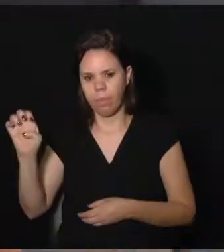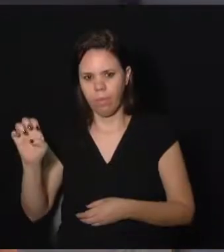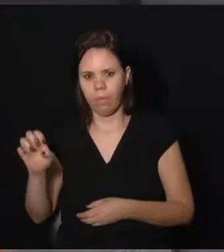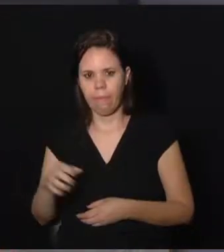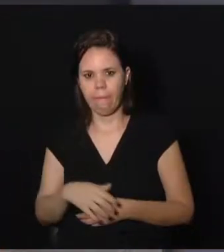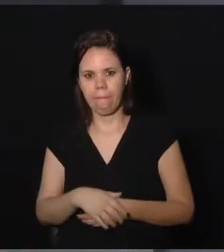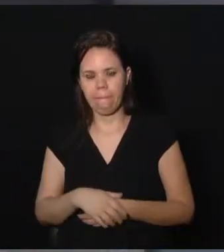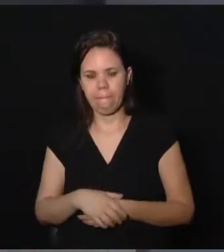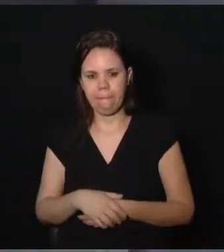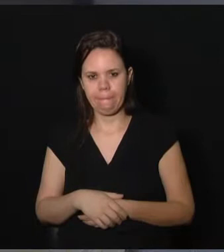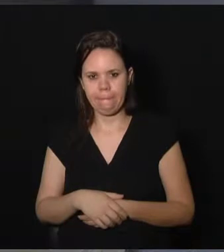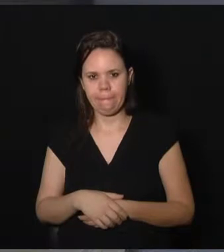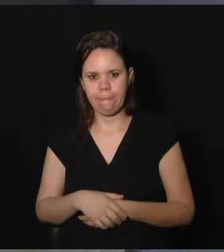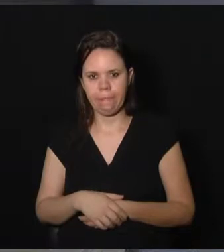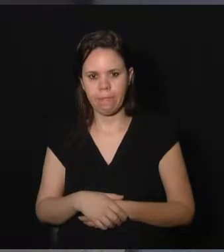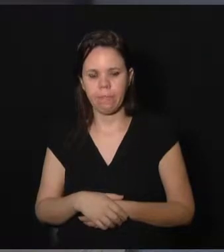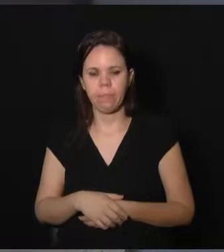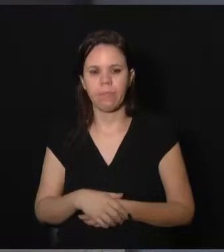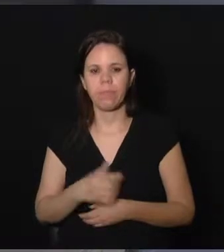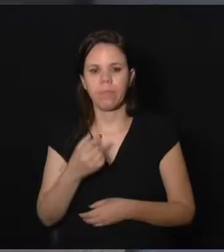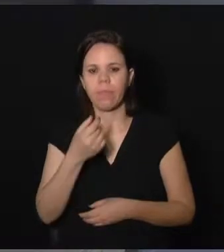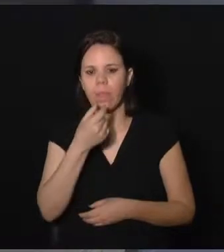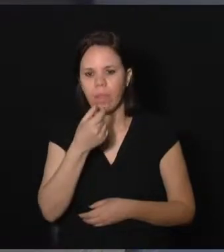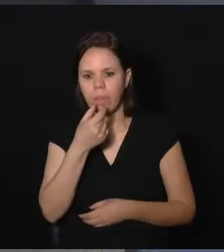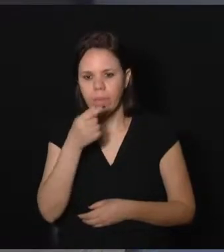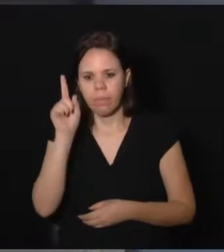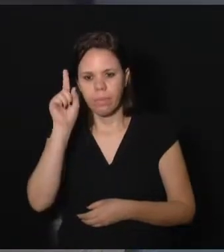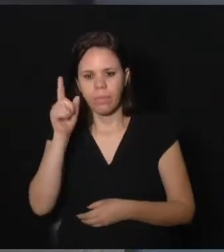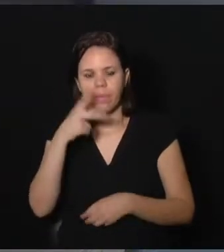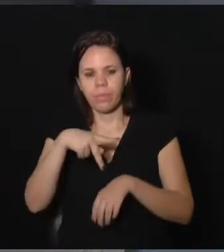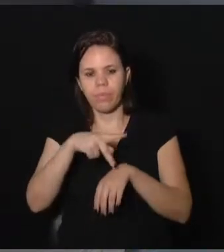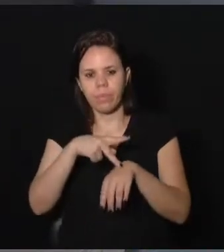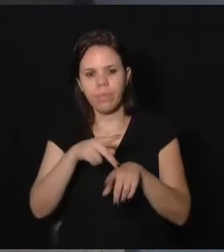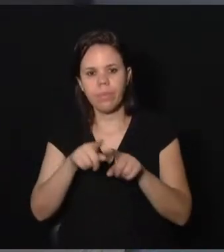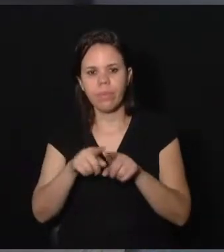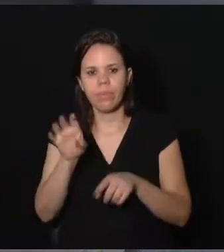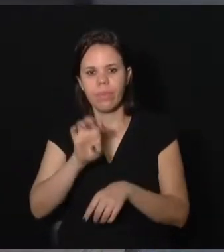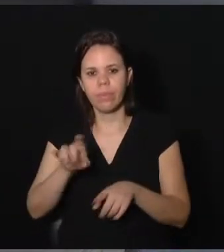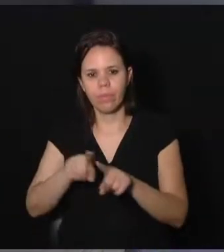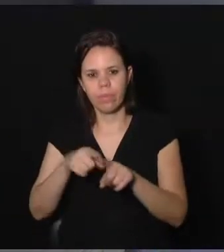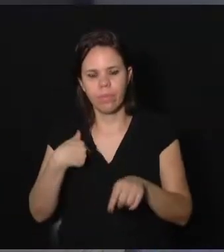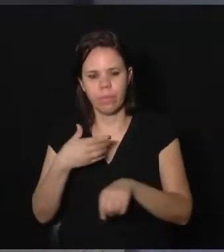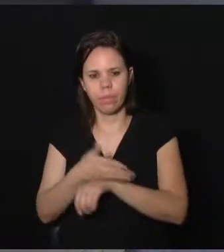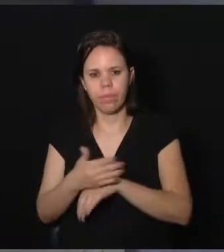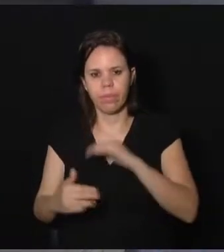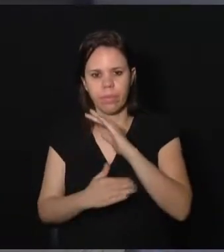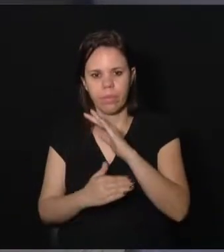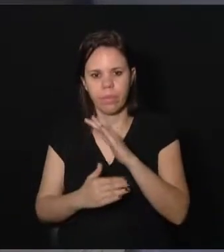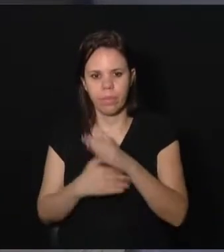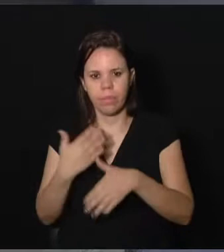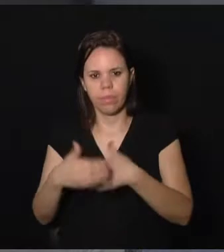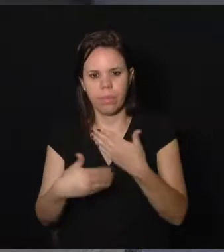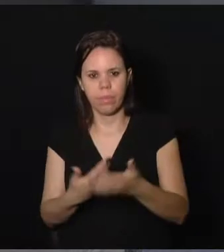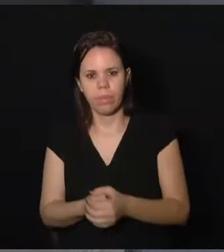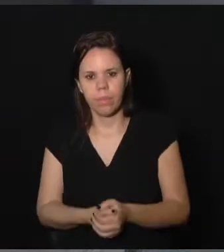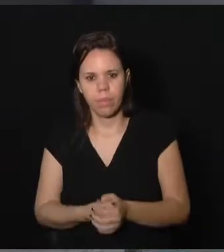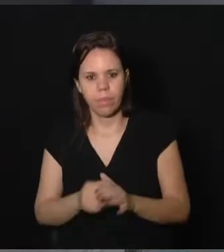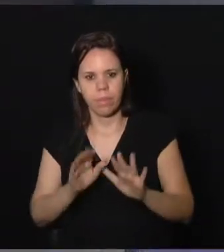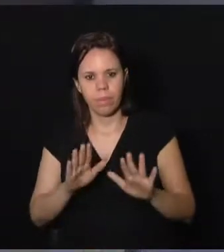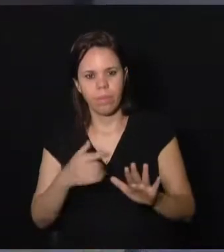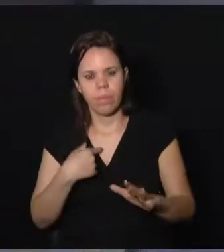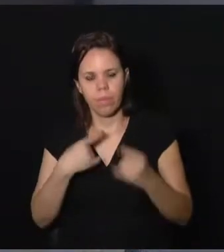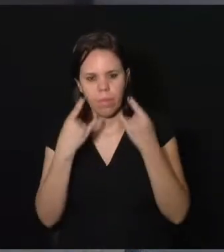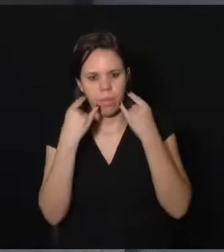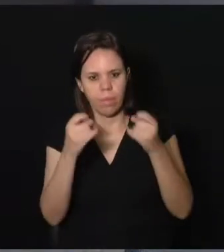anos. Eu tenho participado das reuniões aqui que vocês têm promovido, participo da Câmara também, etc. Mas me